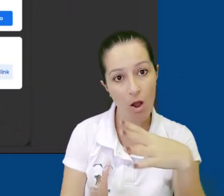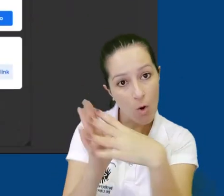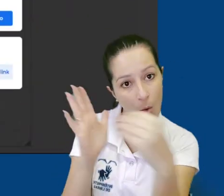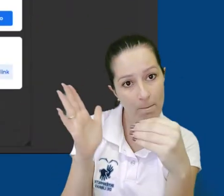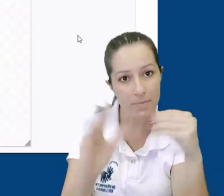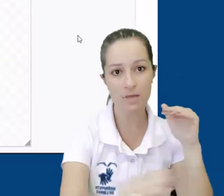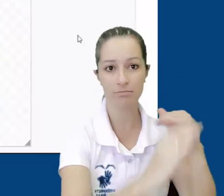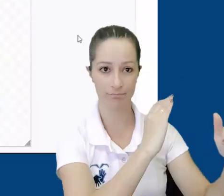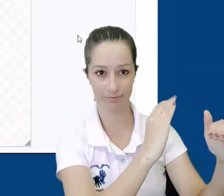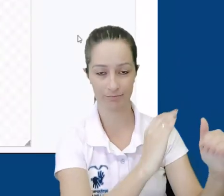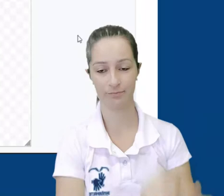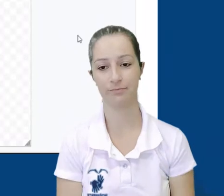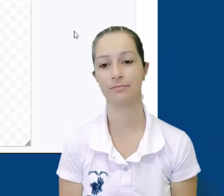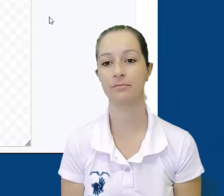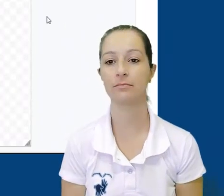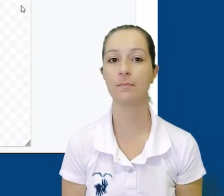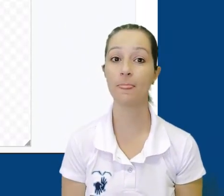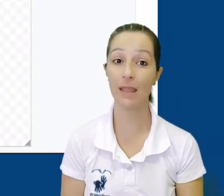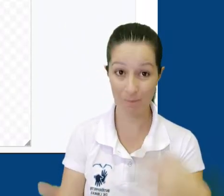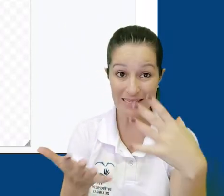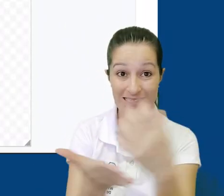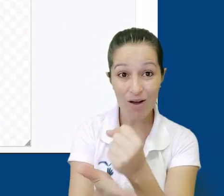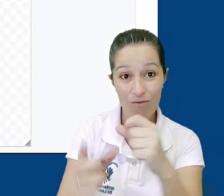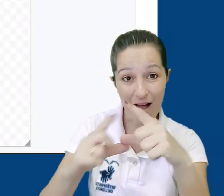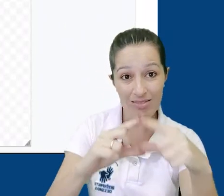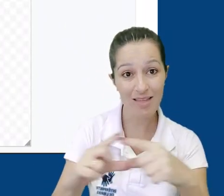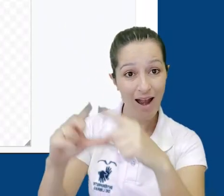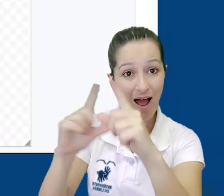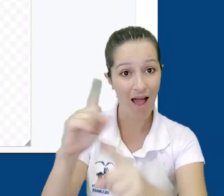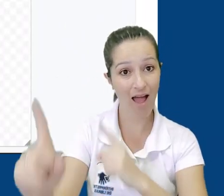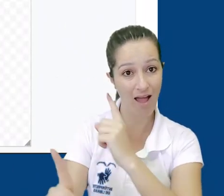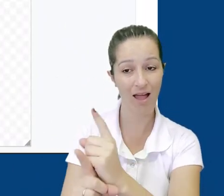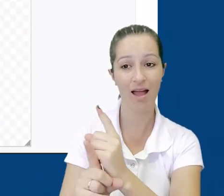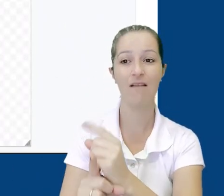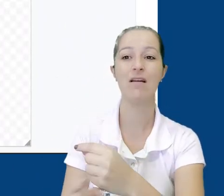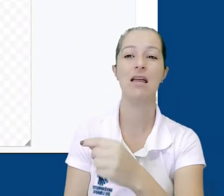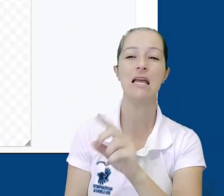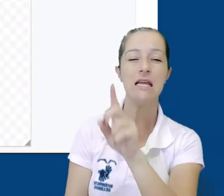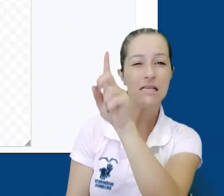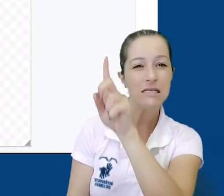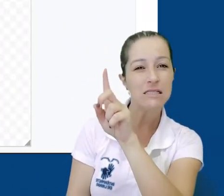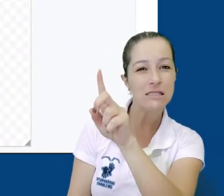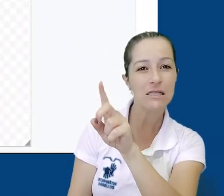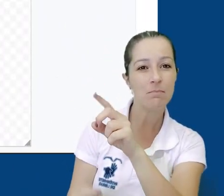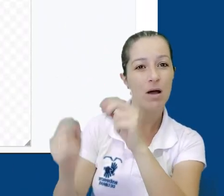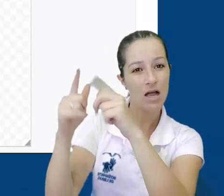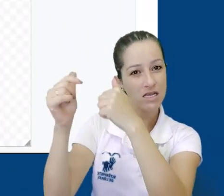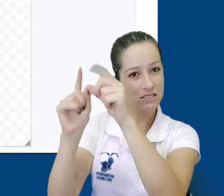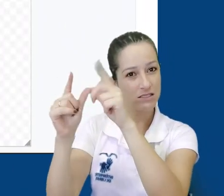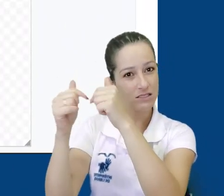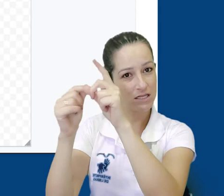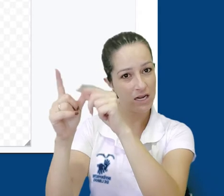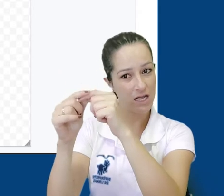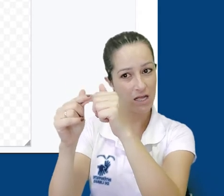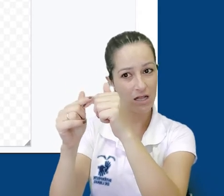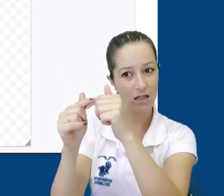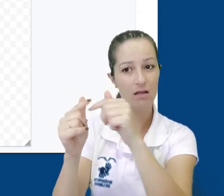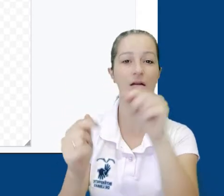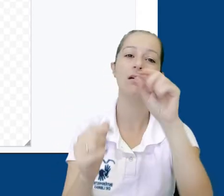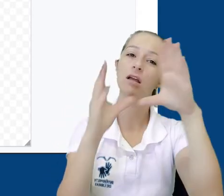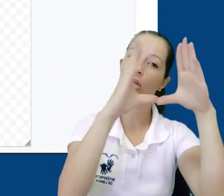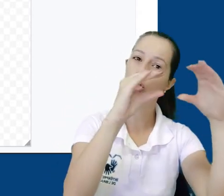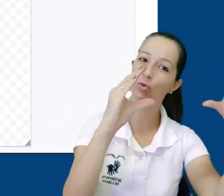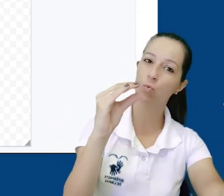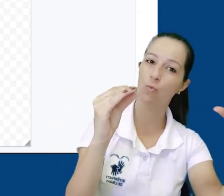link de compartilhamento para salvar este trabalho no nosso drive devemos clicar no ícone da pasta no canto superior esquerdo ao lado do título